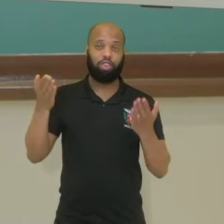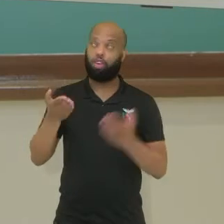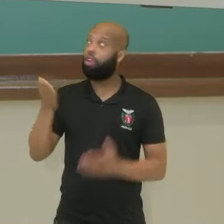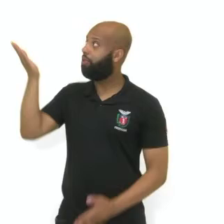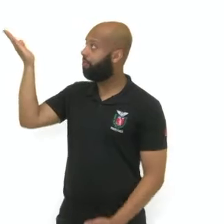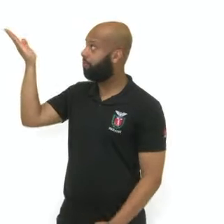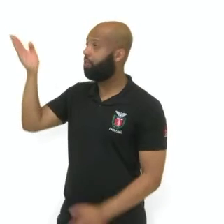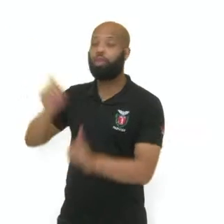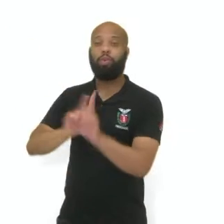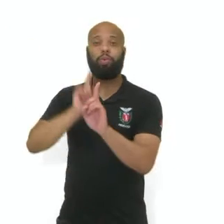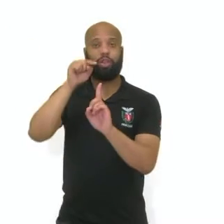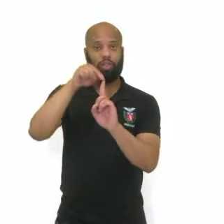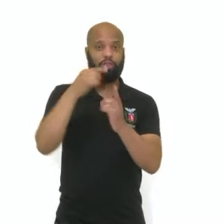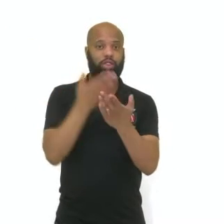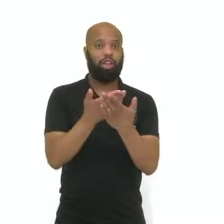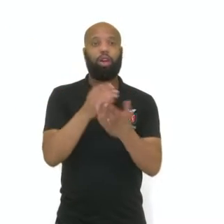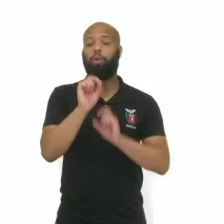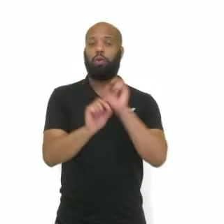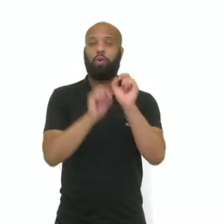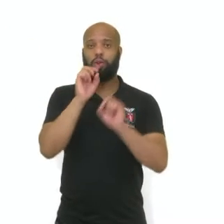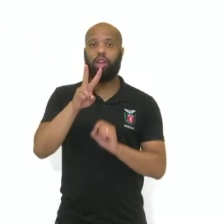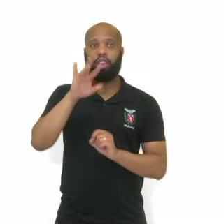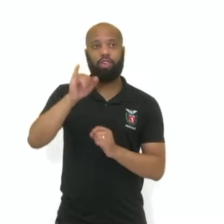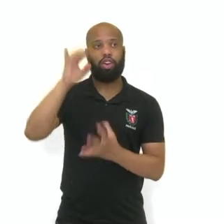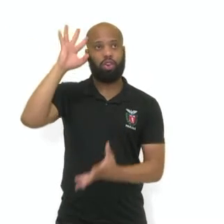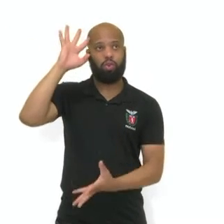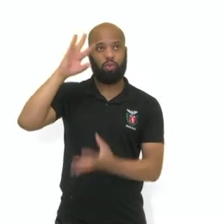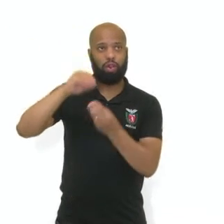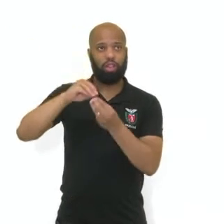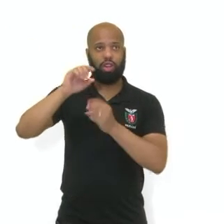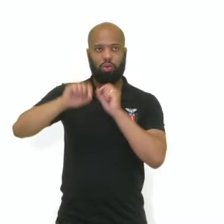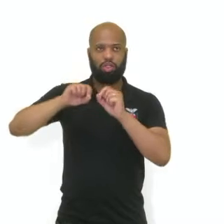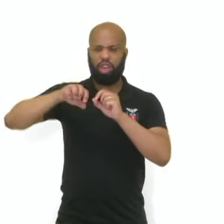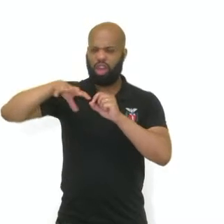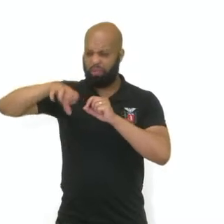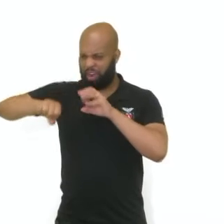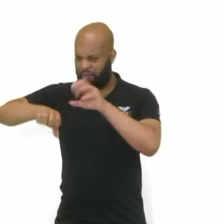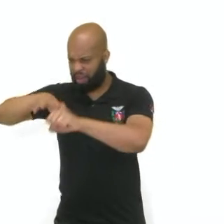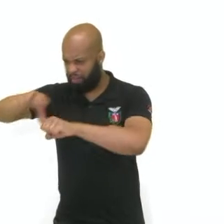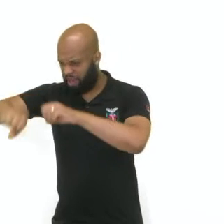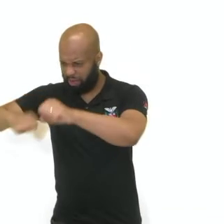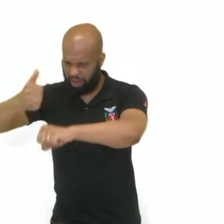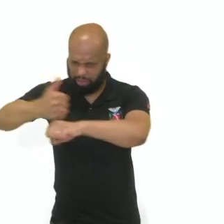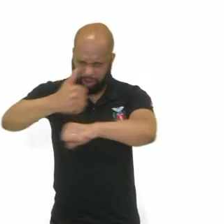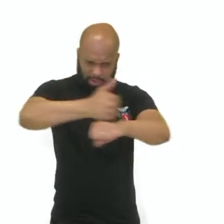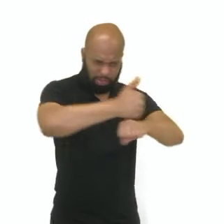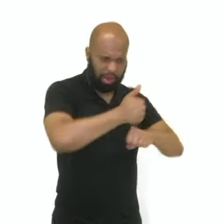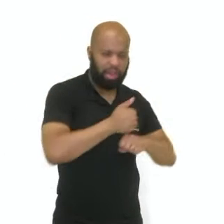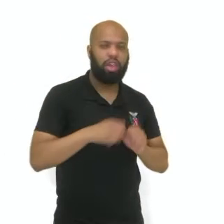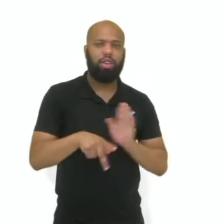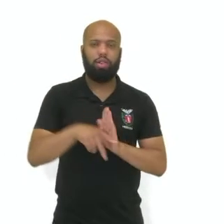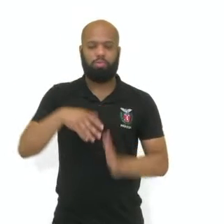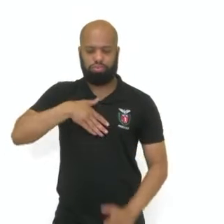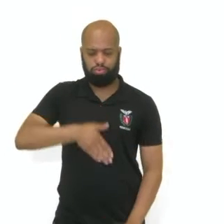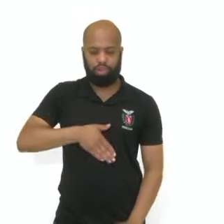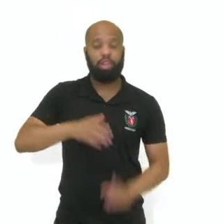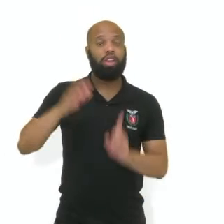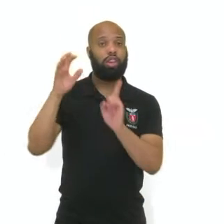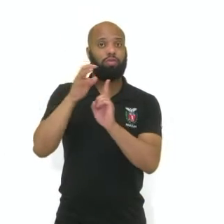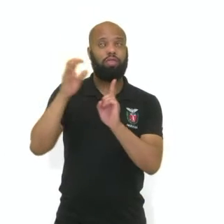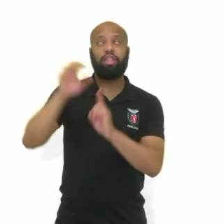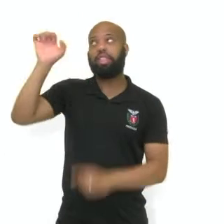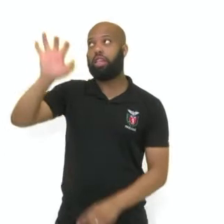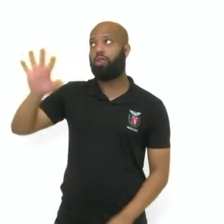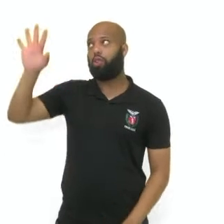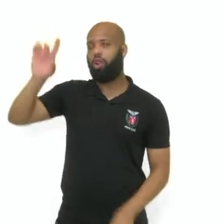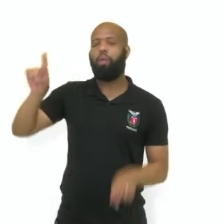aula, né? Compreender o expansionismo napoleônico e seu impacto sobre a Europa e a América. Então